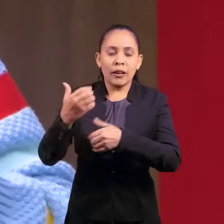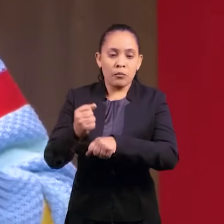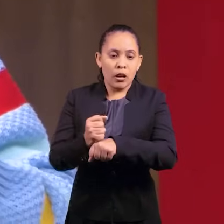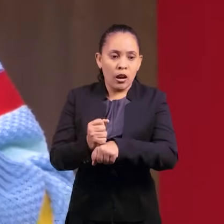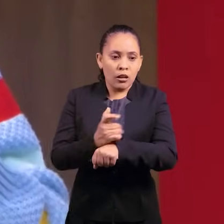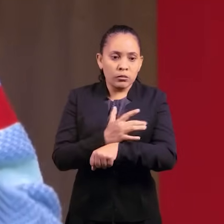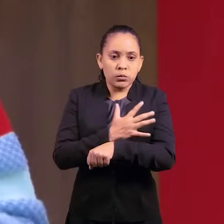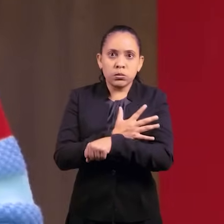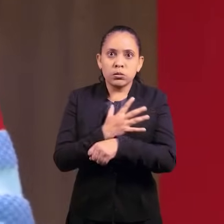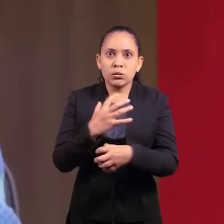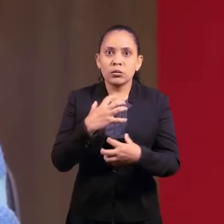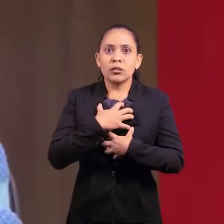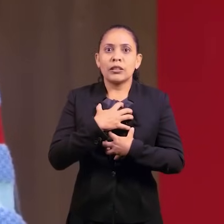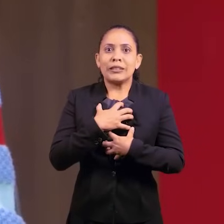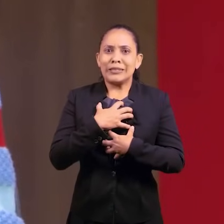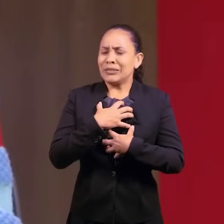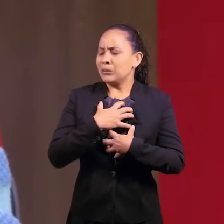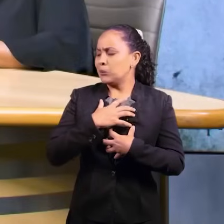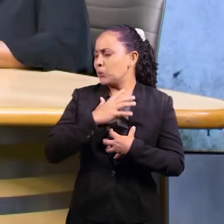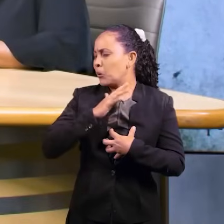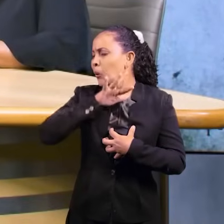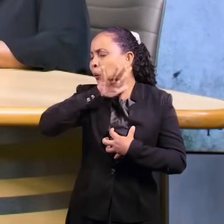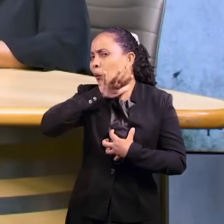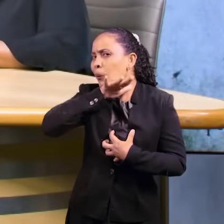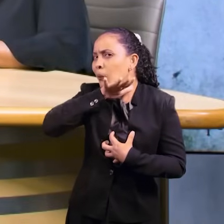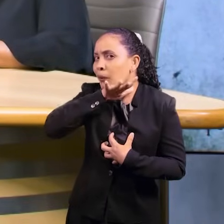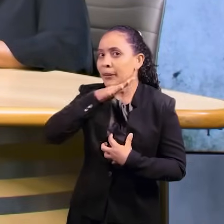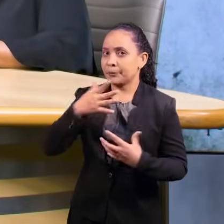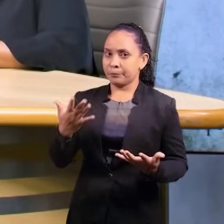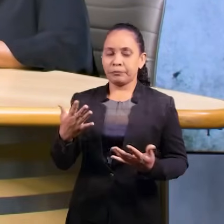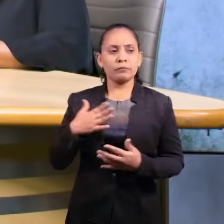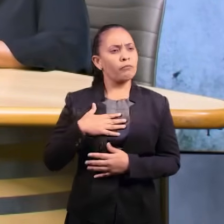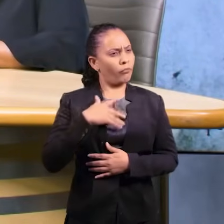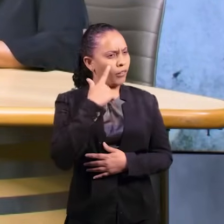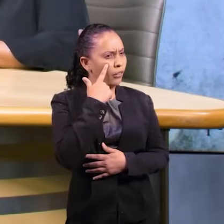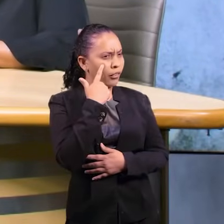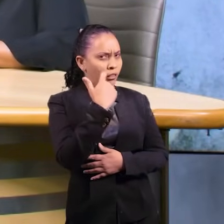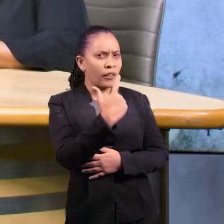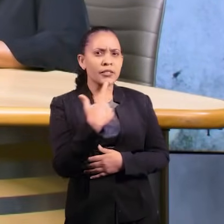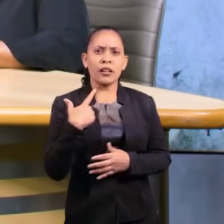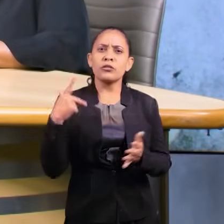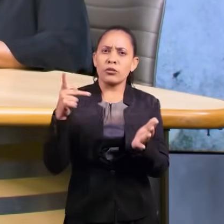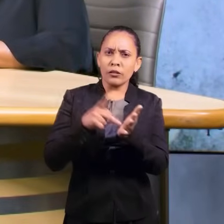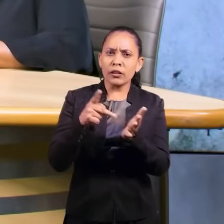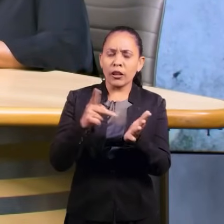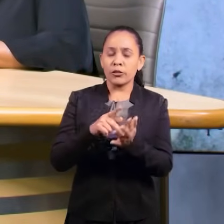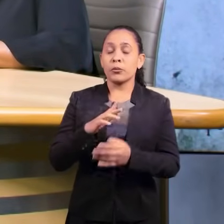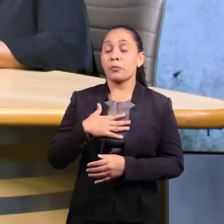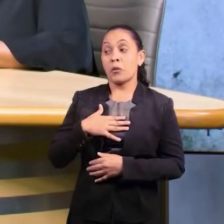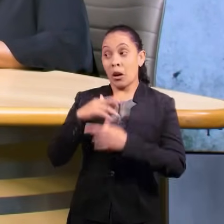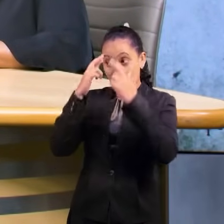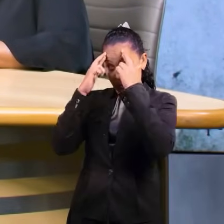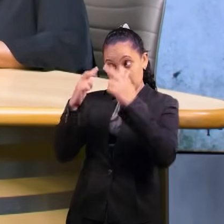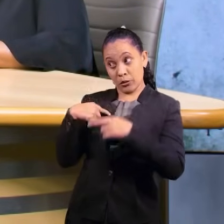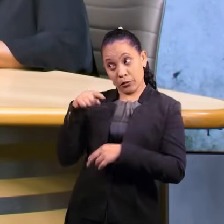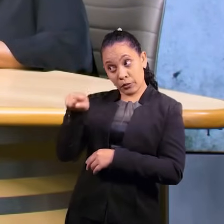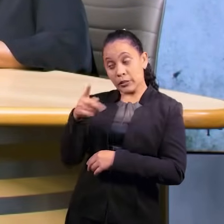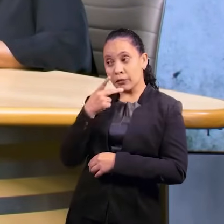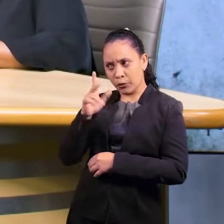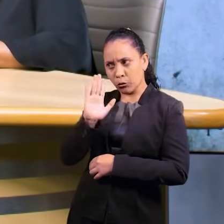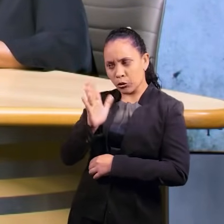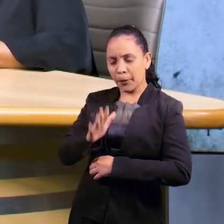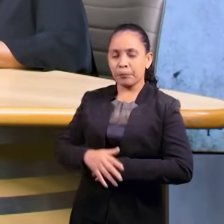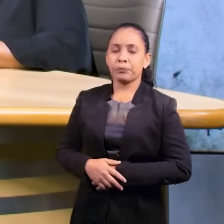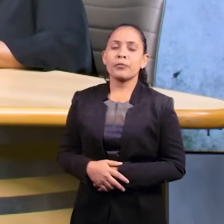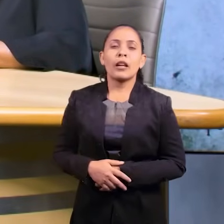emoções negativas que a ciência fala, né? É muito interessante. Com respeito a isso que você falou, eu acho